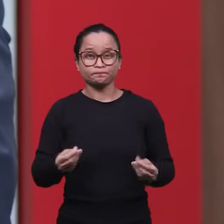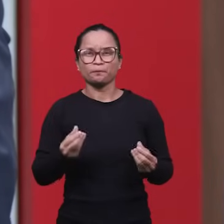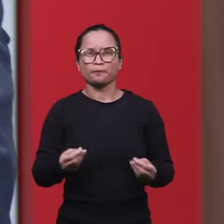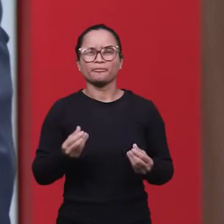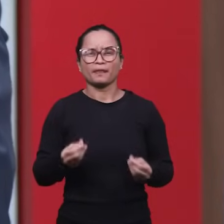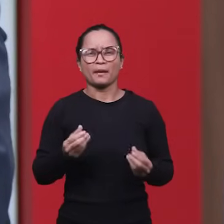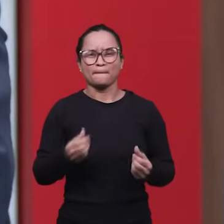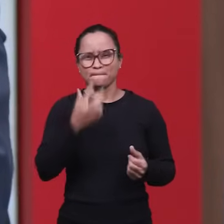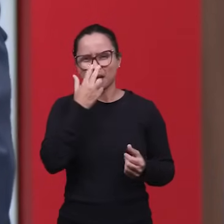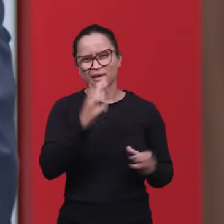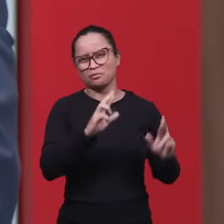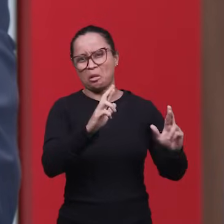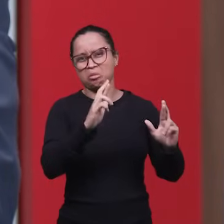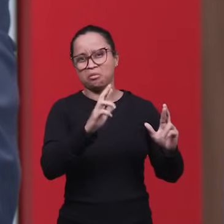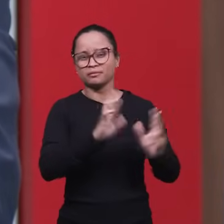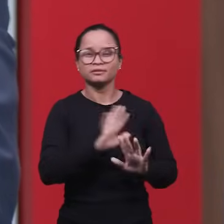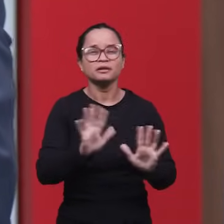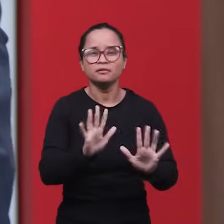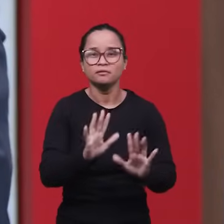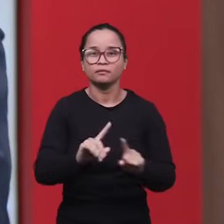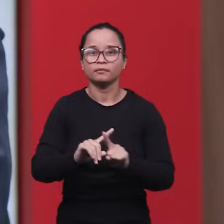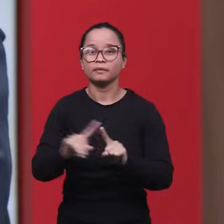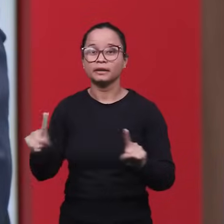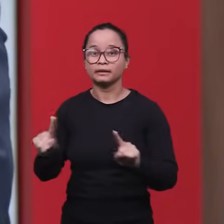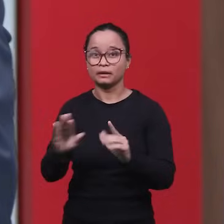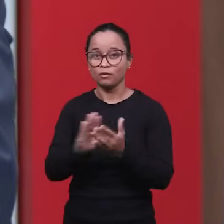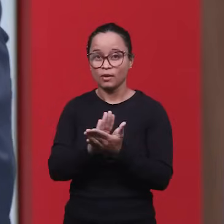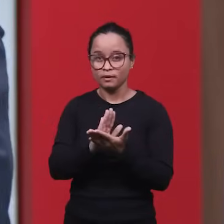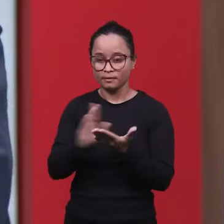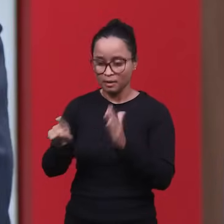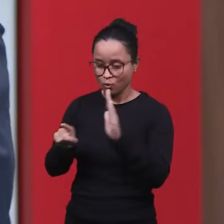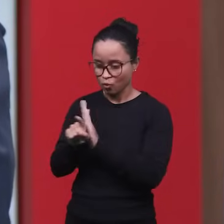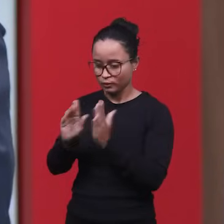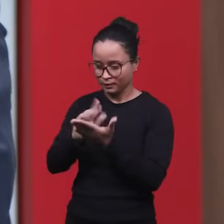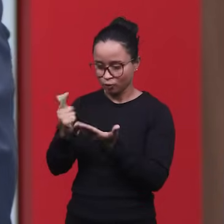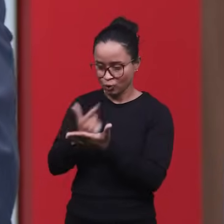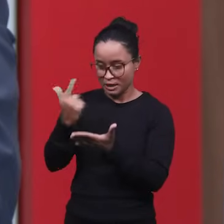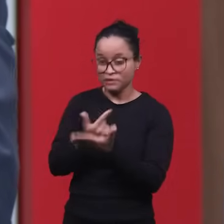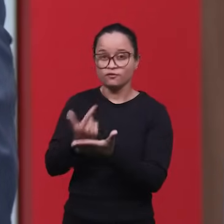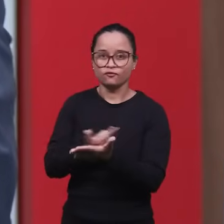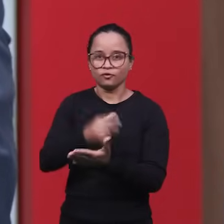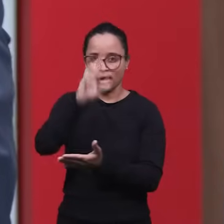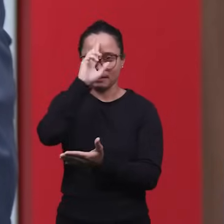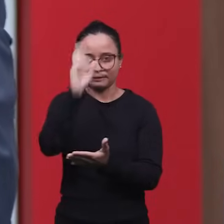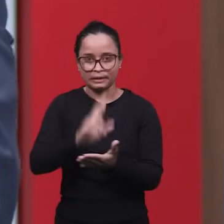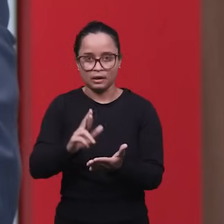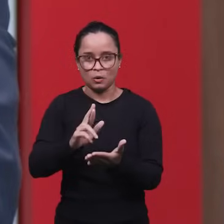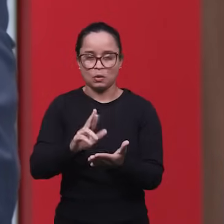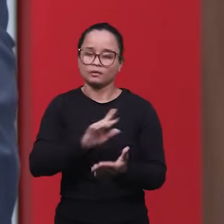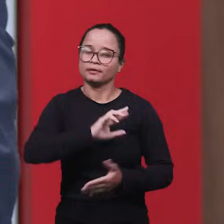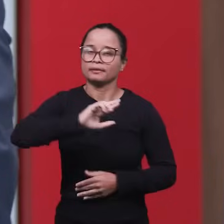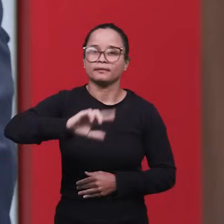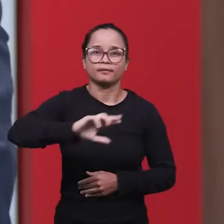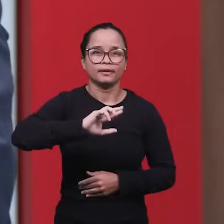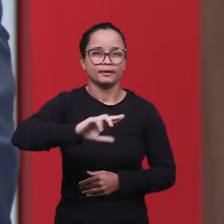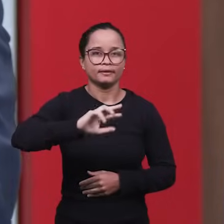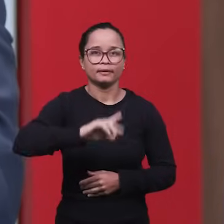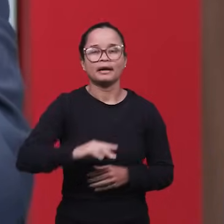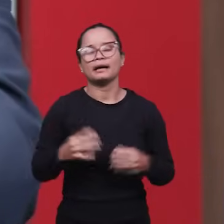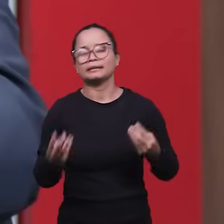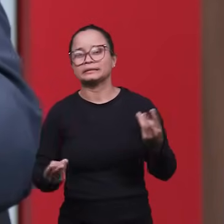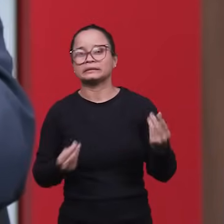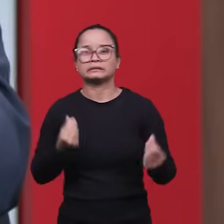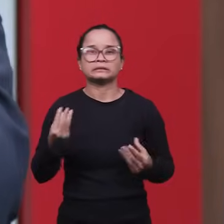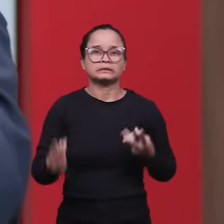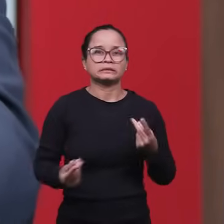até podia ser supersticiosa ou coisa parecida. Não é a consulta à palavra, à letra. A Bíblia. A Bíblia em si, como as pessoas falam, né? Aquele negócio,